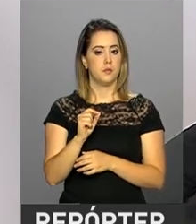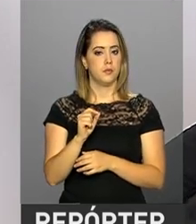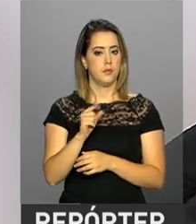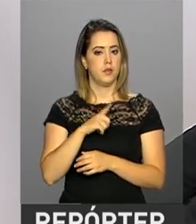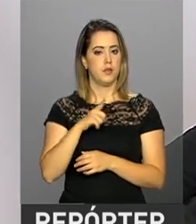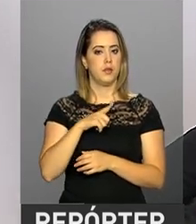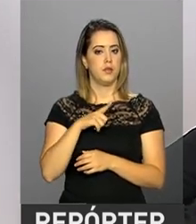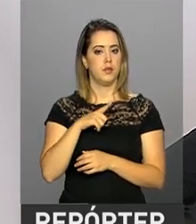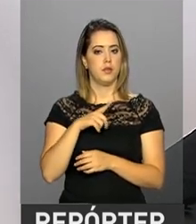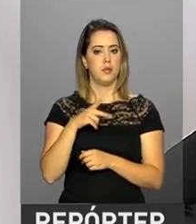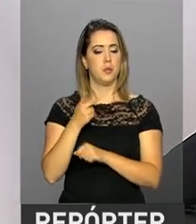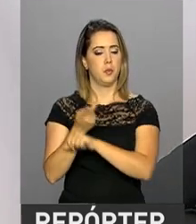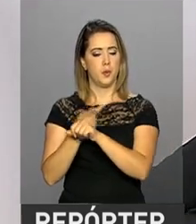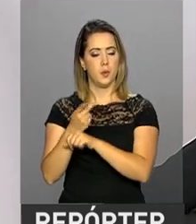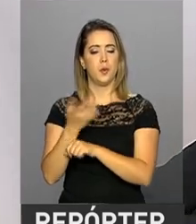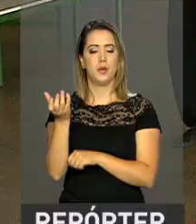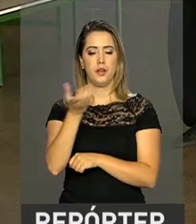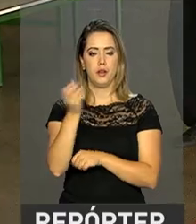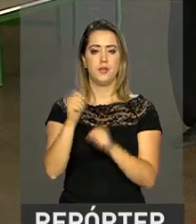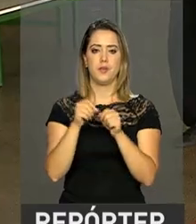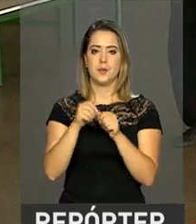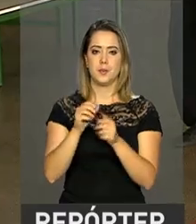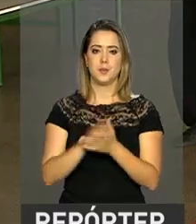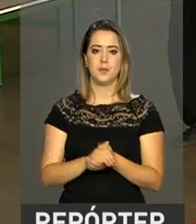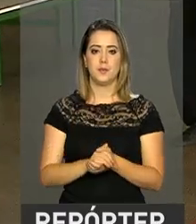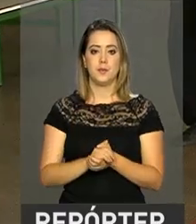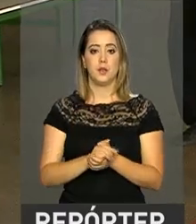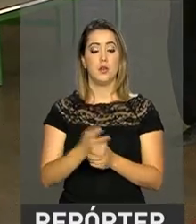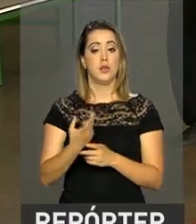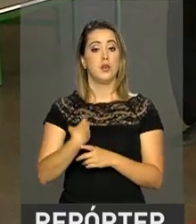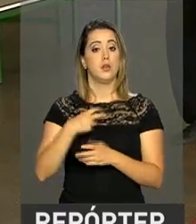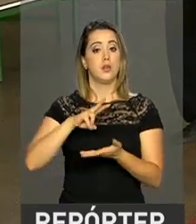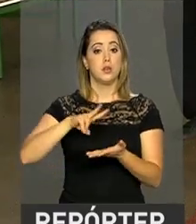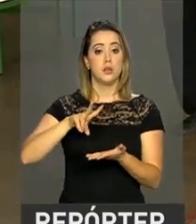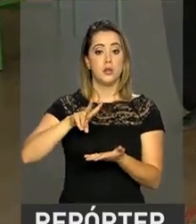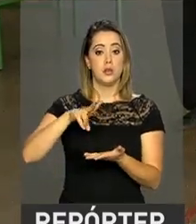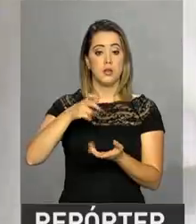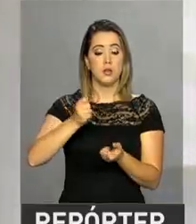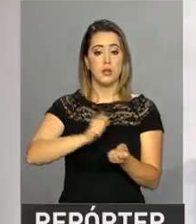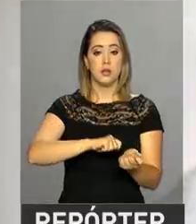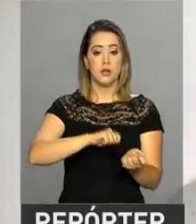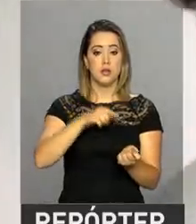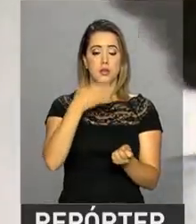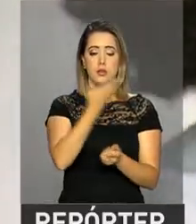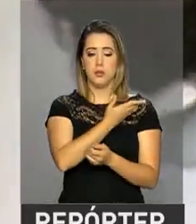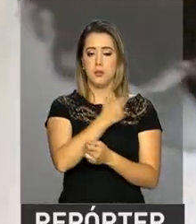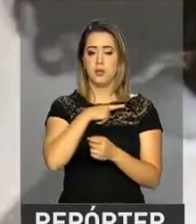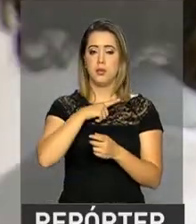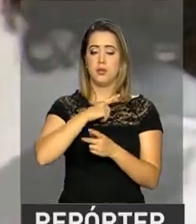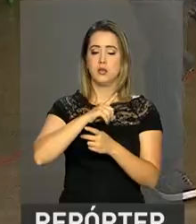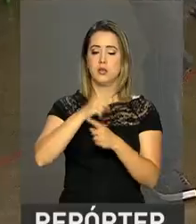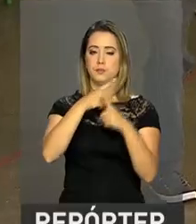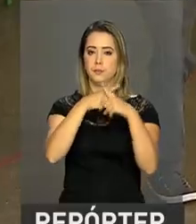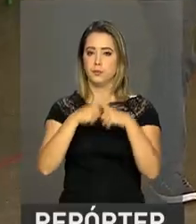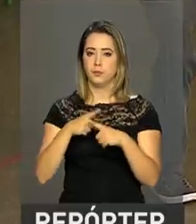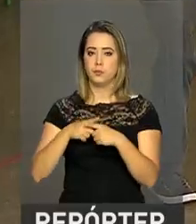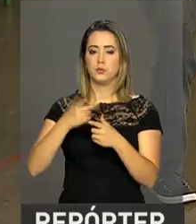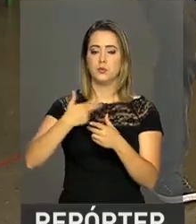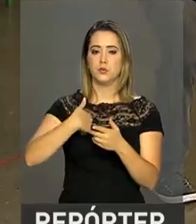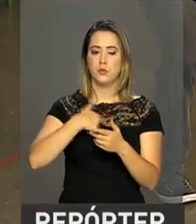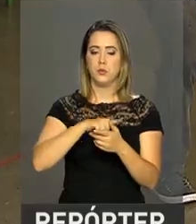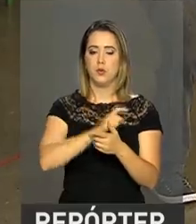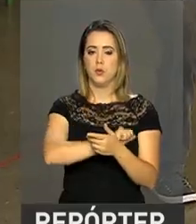tem muita gente procurando acupuntura. Artes marciais tradicionais, como o Tai Chi Chuan, também têm atraído